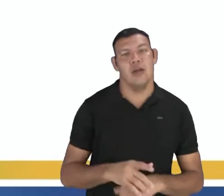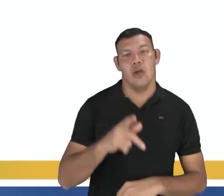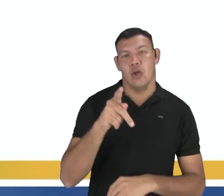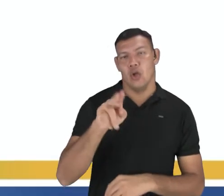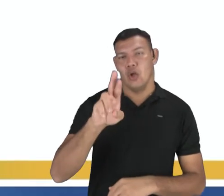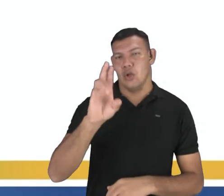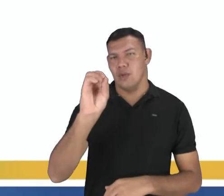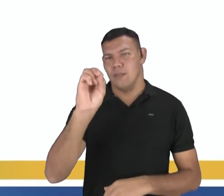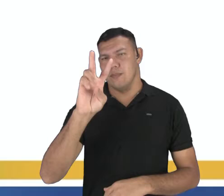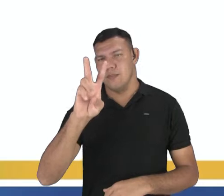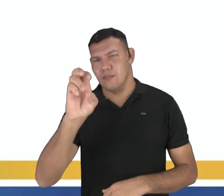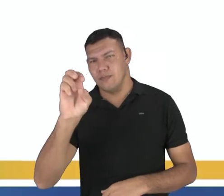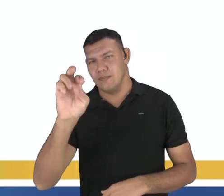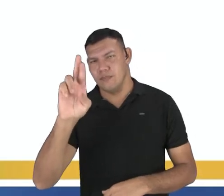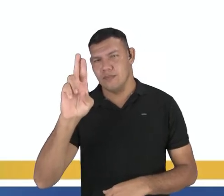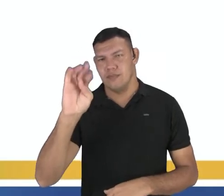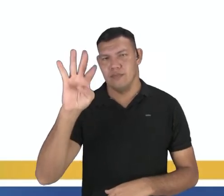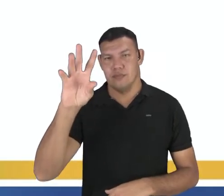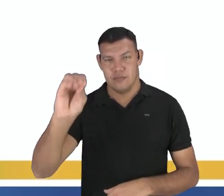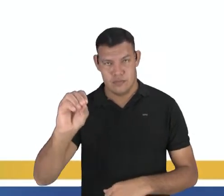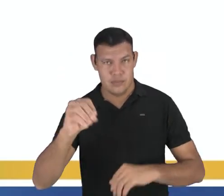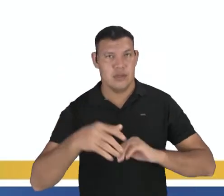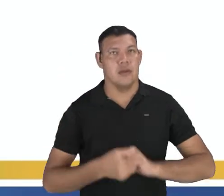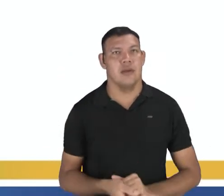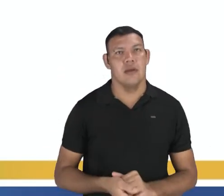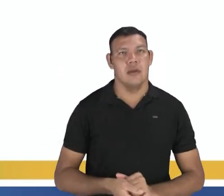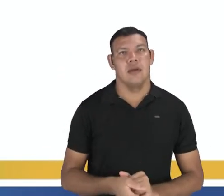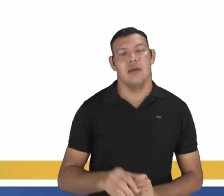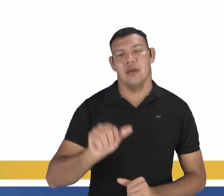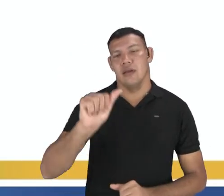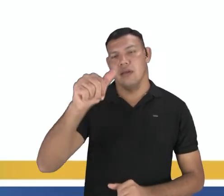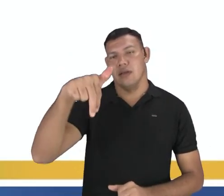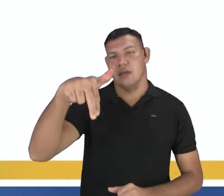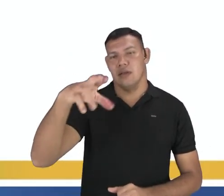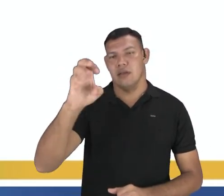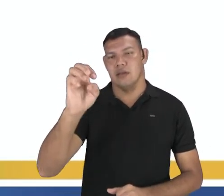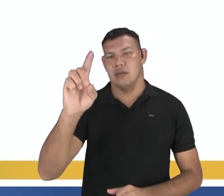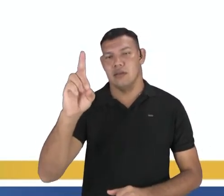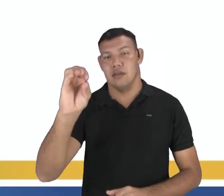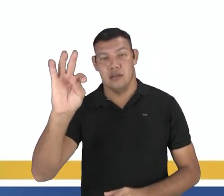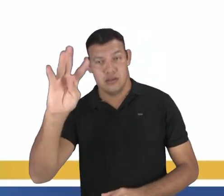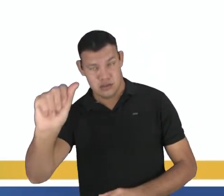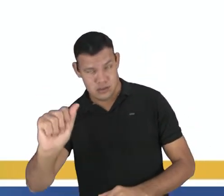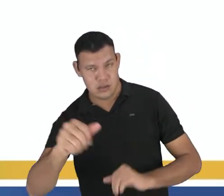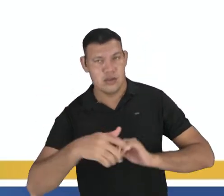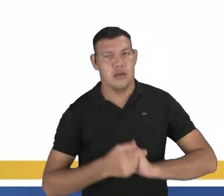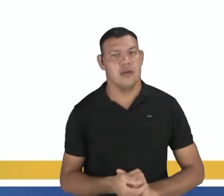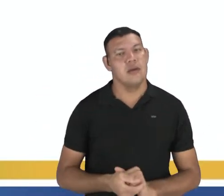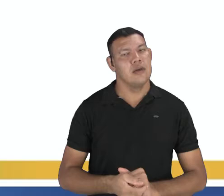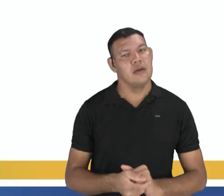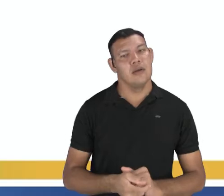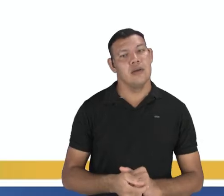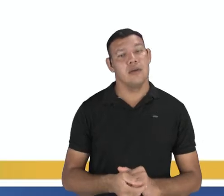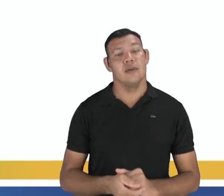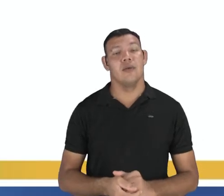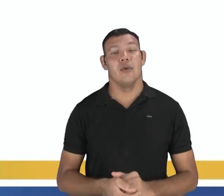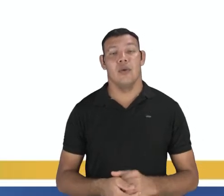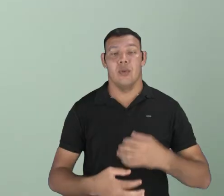cotidiano, provérbios, anedotas, trocadilhos, músicas, poesias, nós vamos ter a